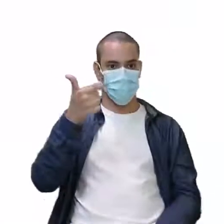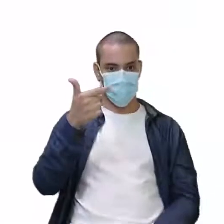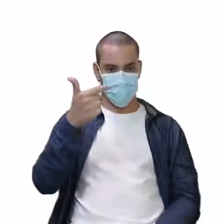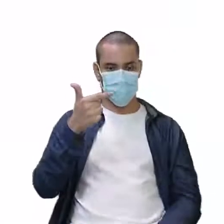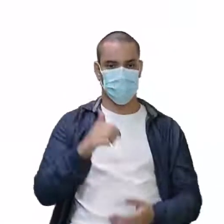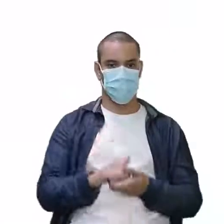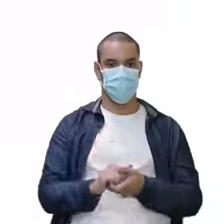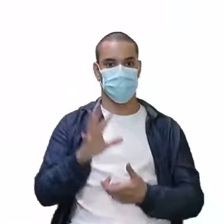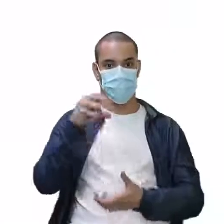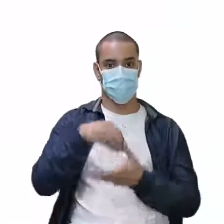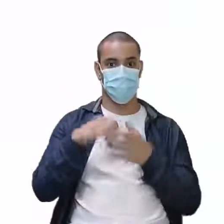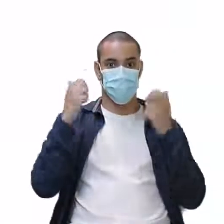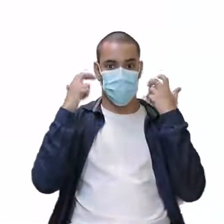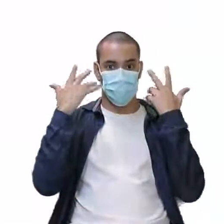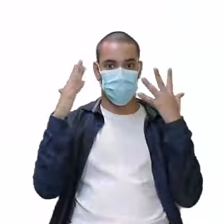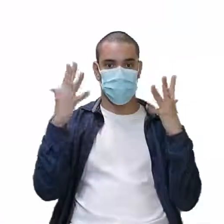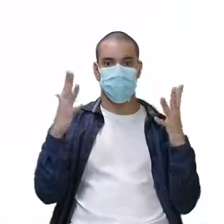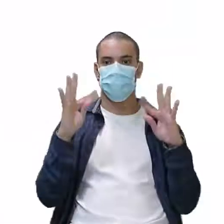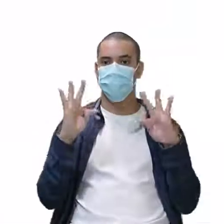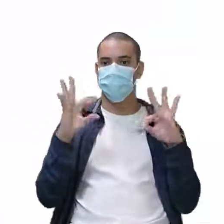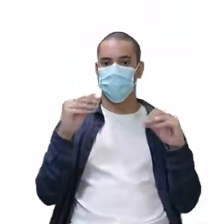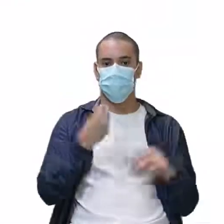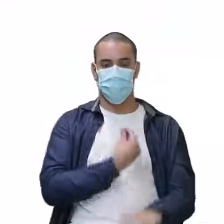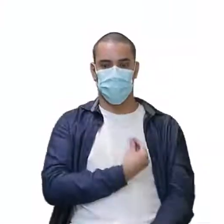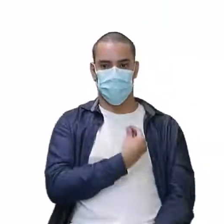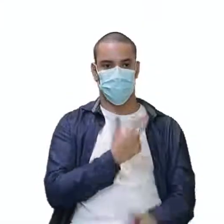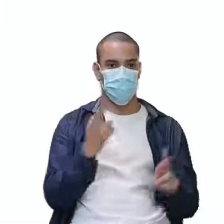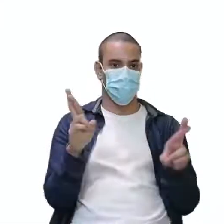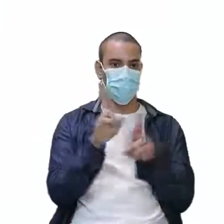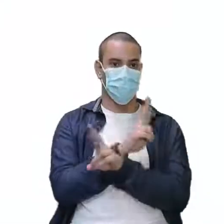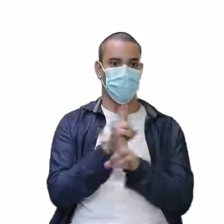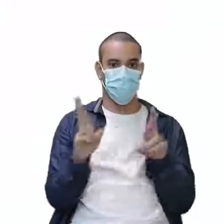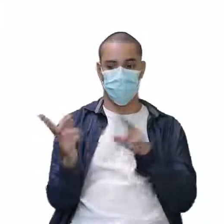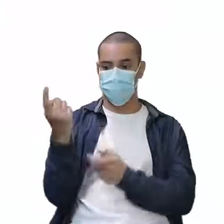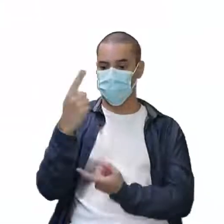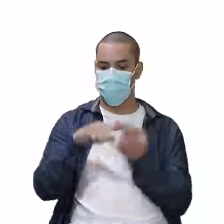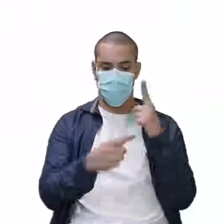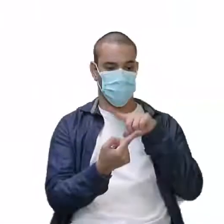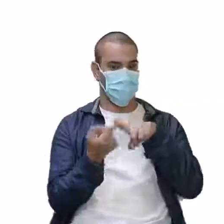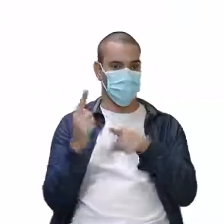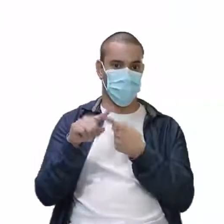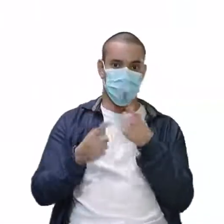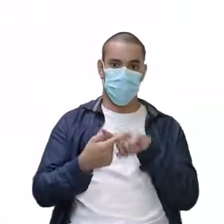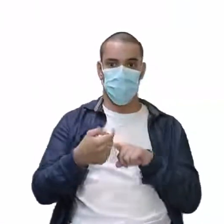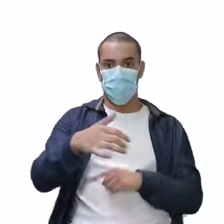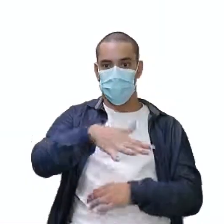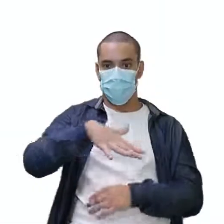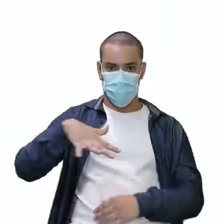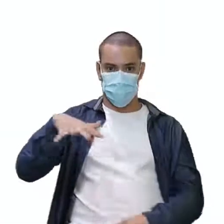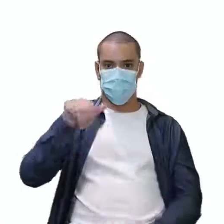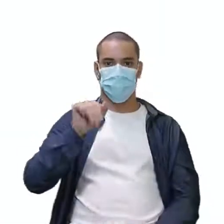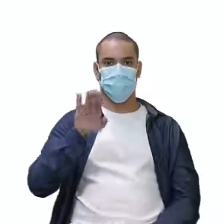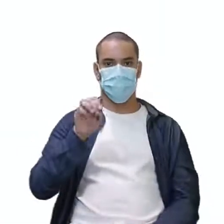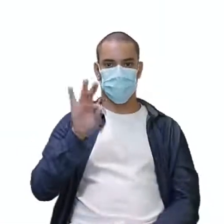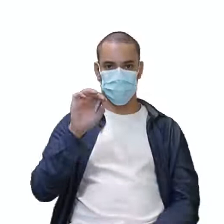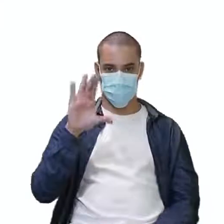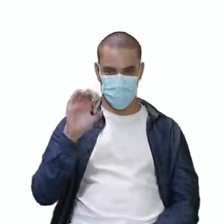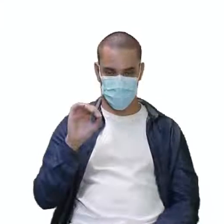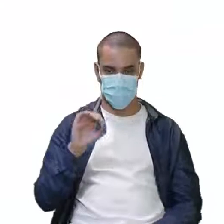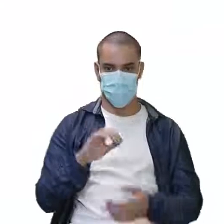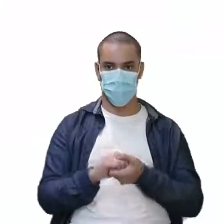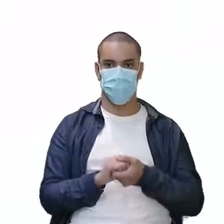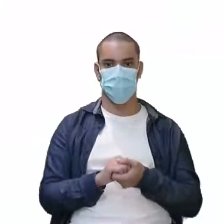2. Na natureza, todos os seres vivos relacionam-se uns com os outros e com o meio abiótico onde estão